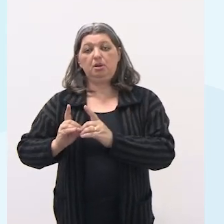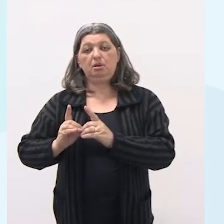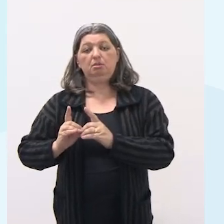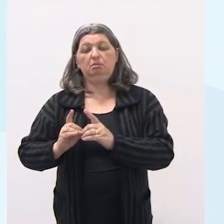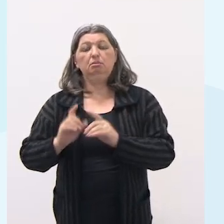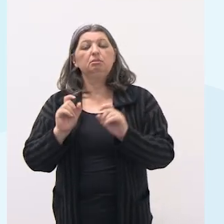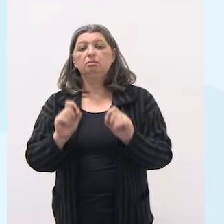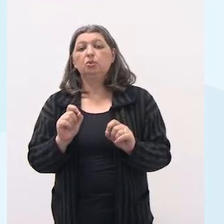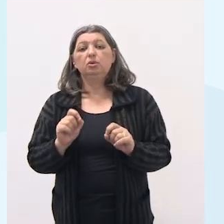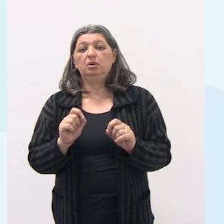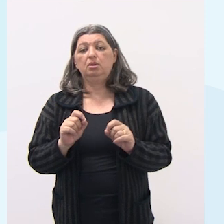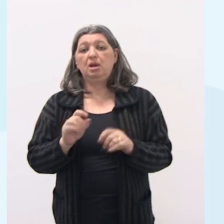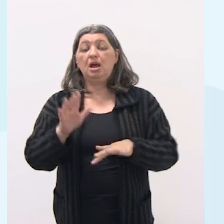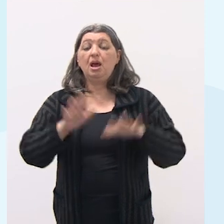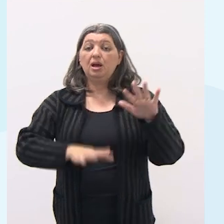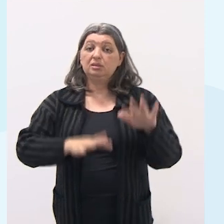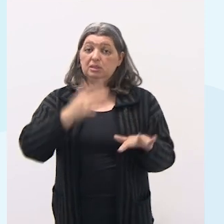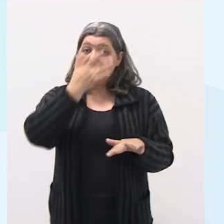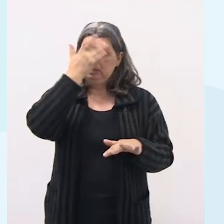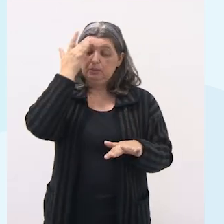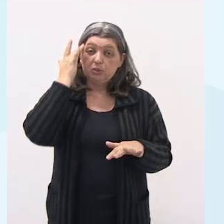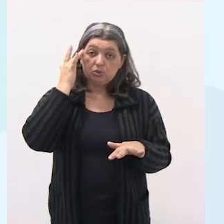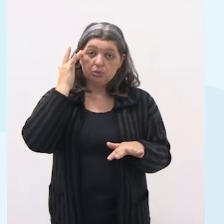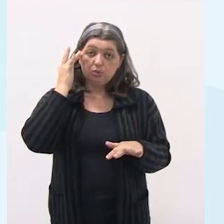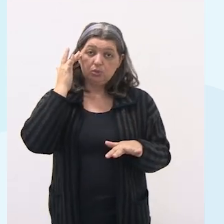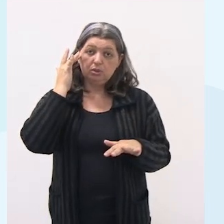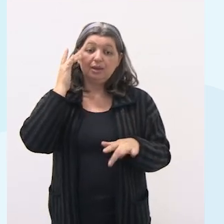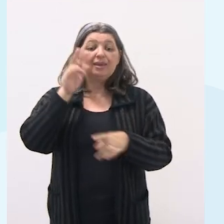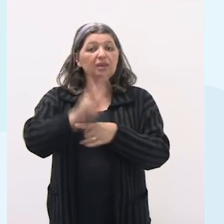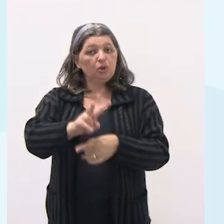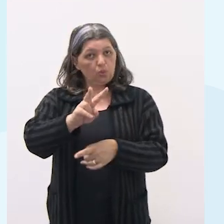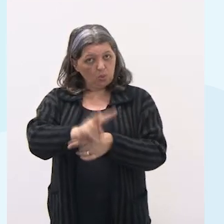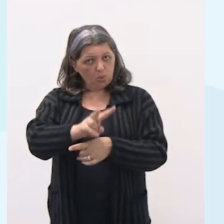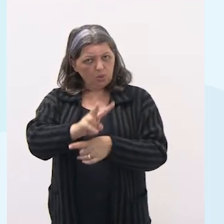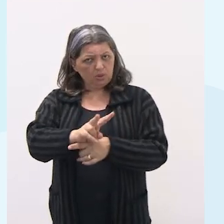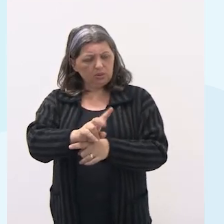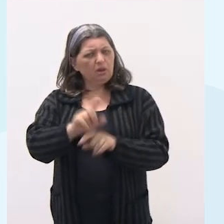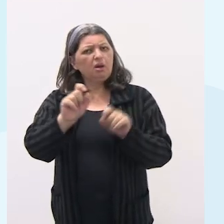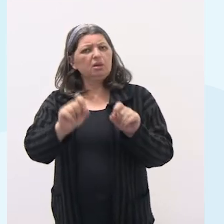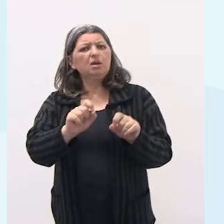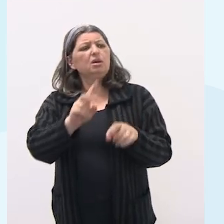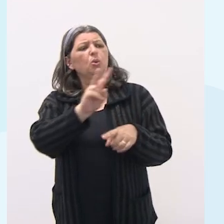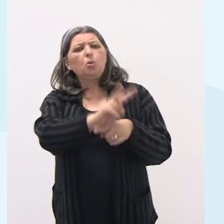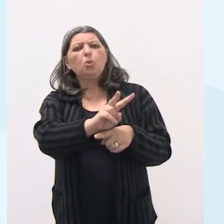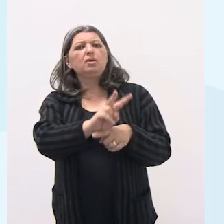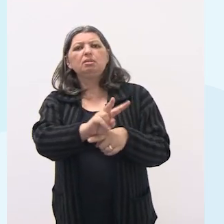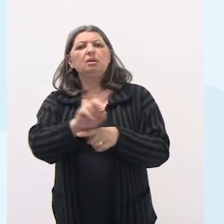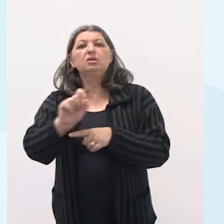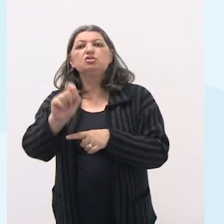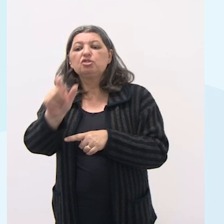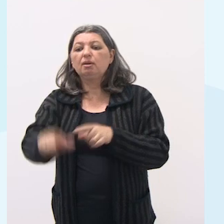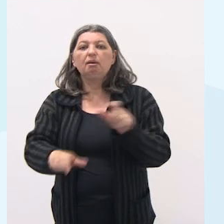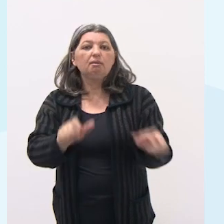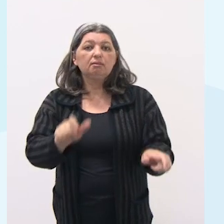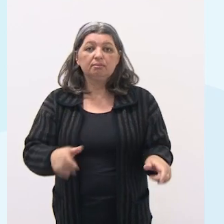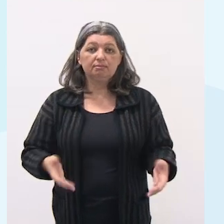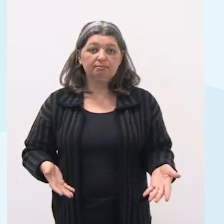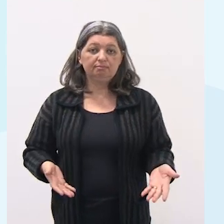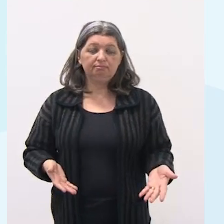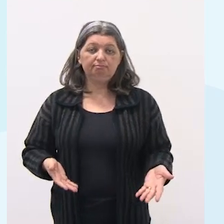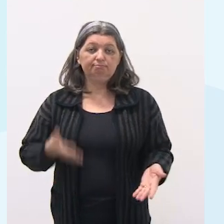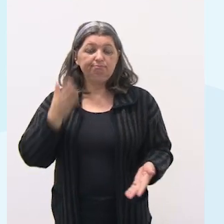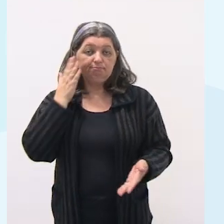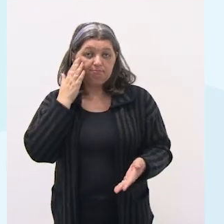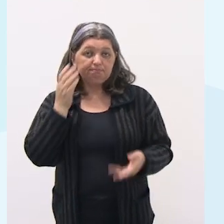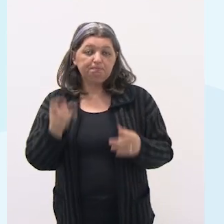Então, muitas vezes, aquela pessoa que cuida, quem que cuida de quem, né? Então, nós temos essa